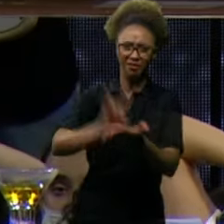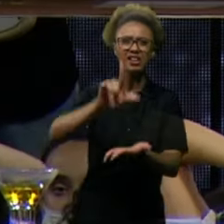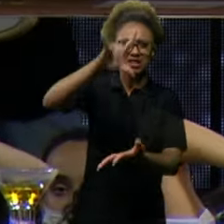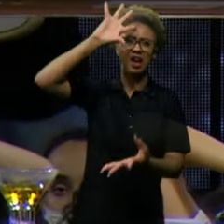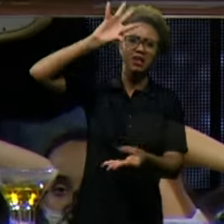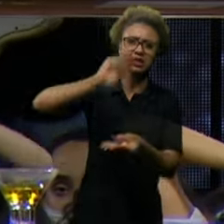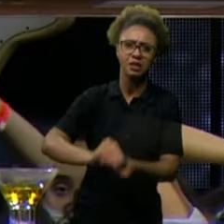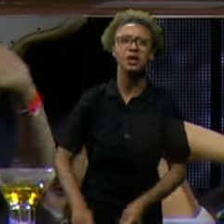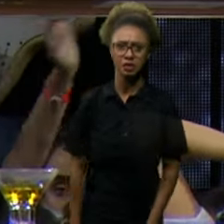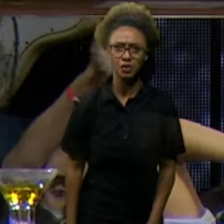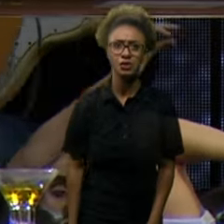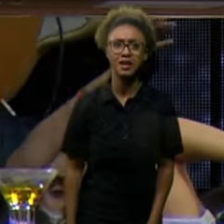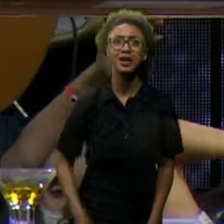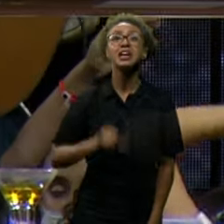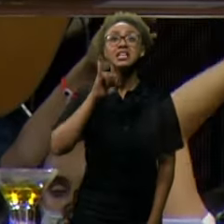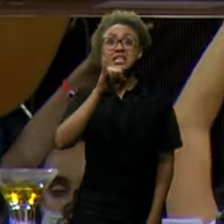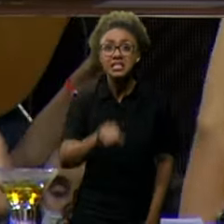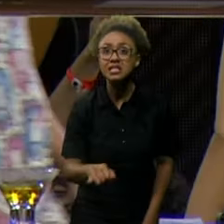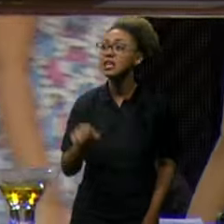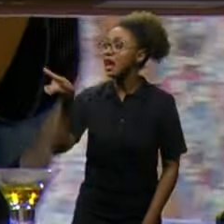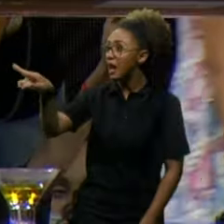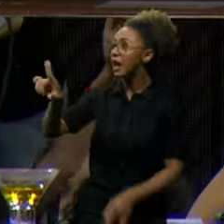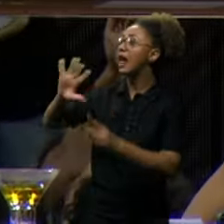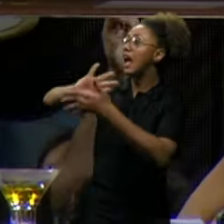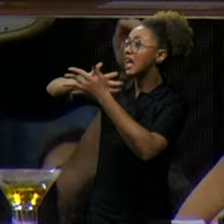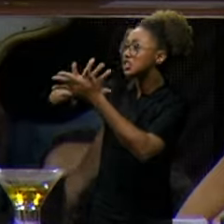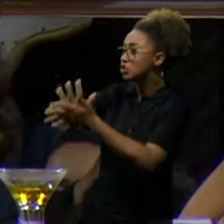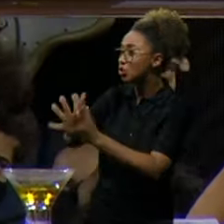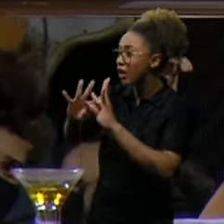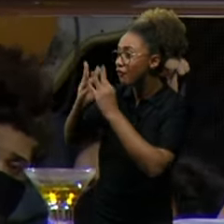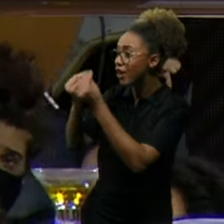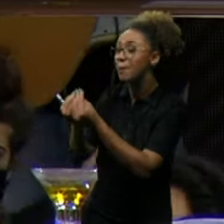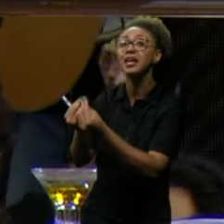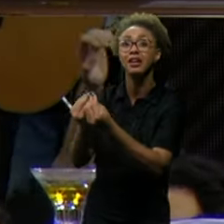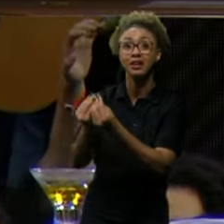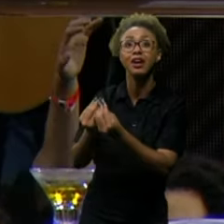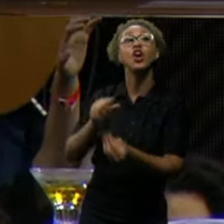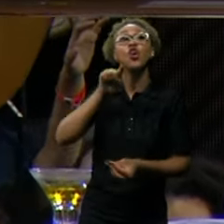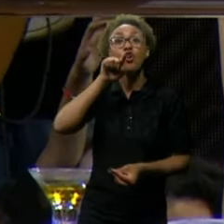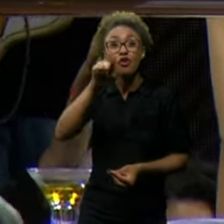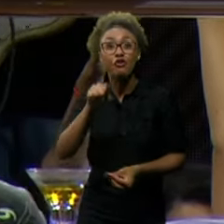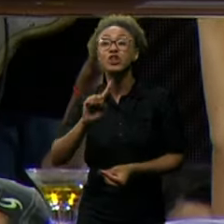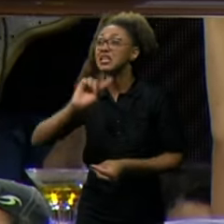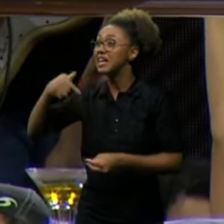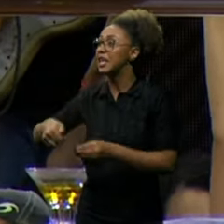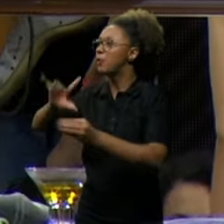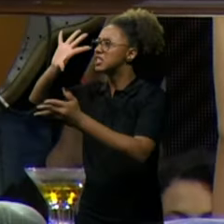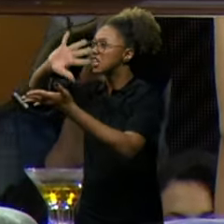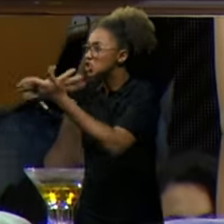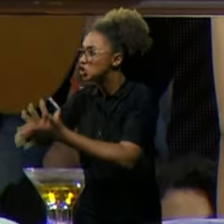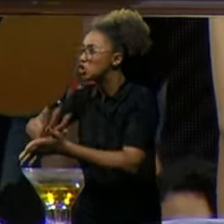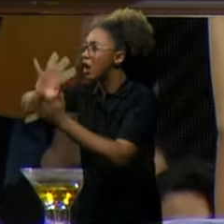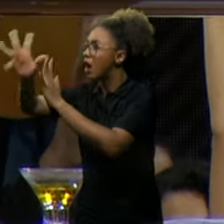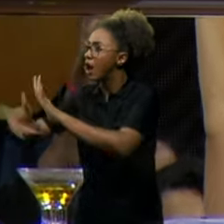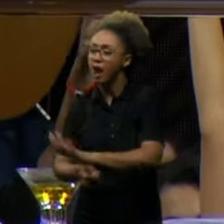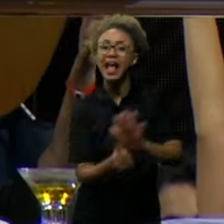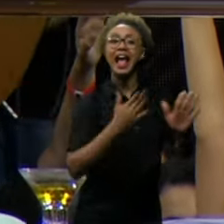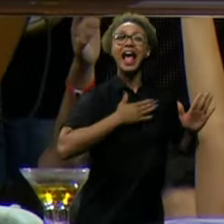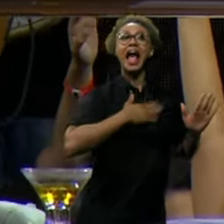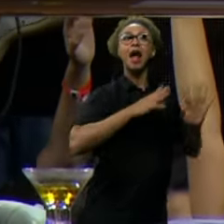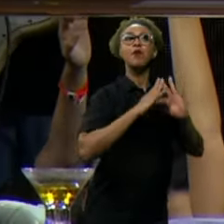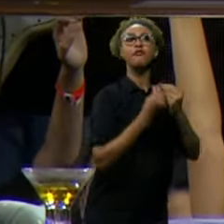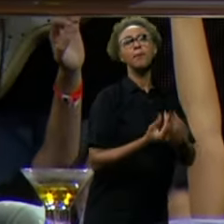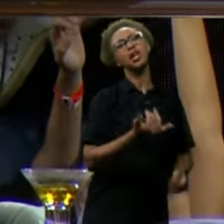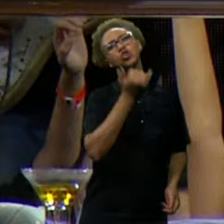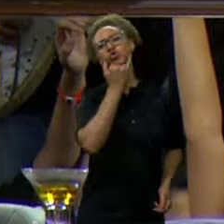para todo mundo entender você vai ou destruiu uma família para você montar sua família parece o que Deus falou mais não é você